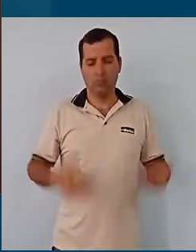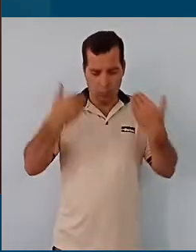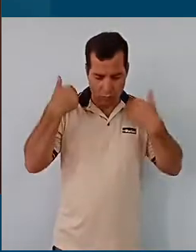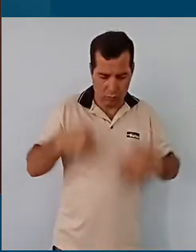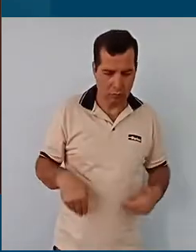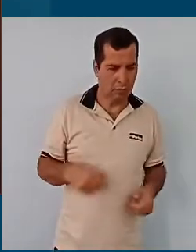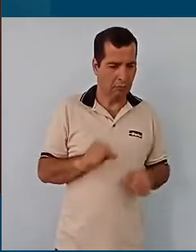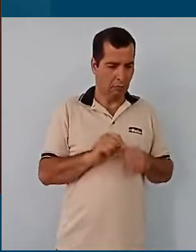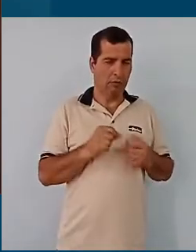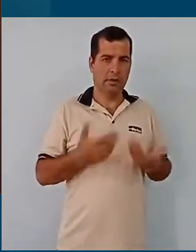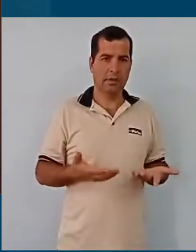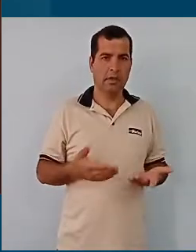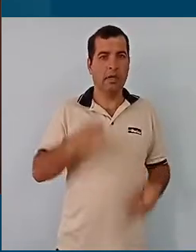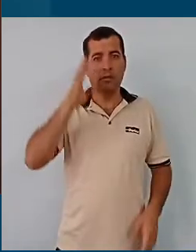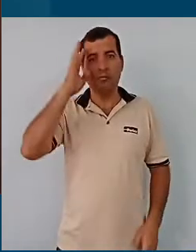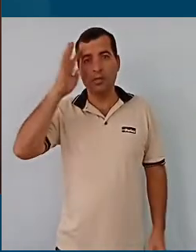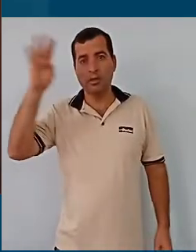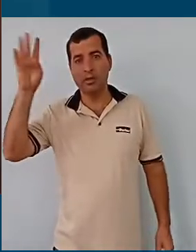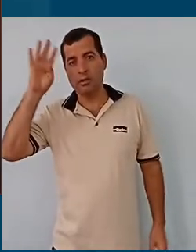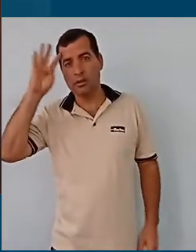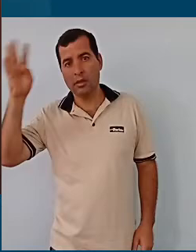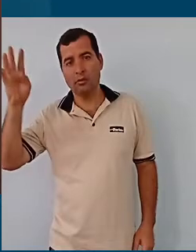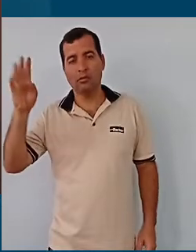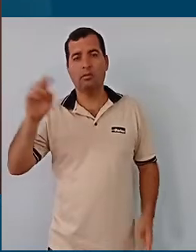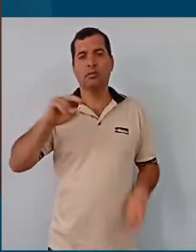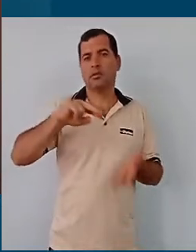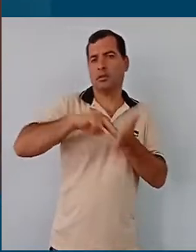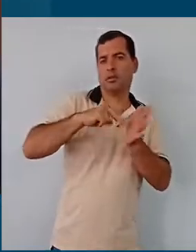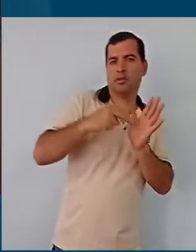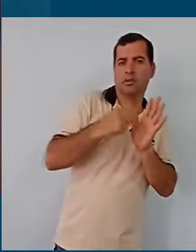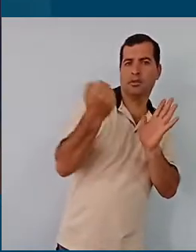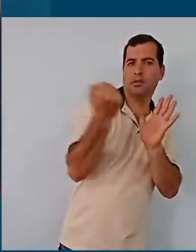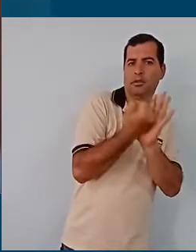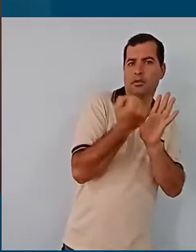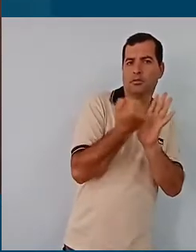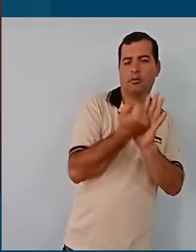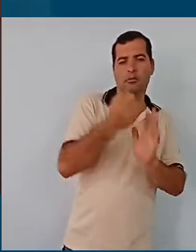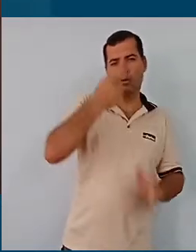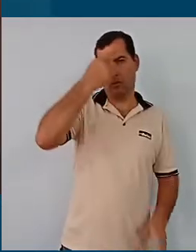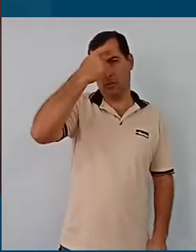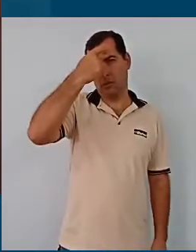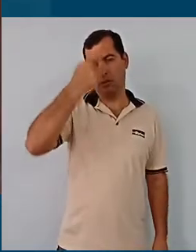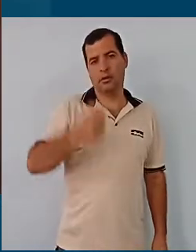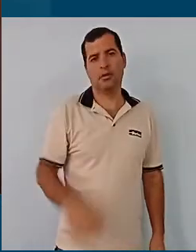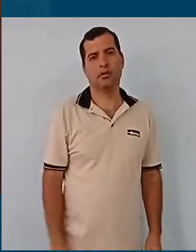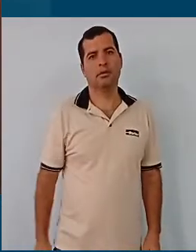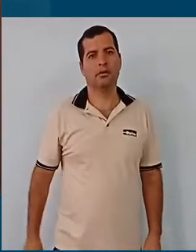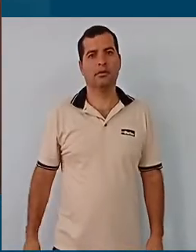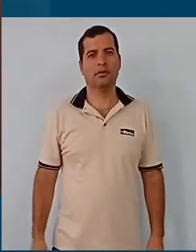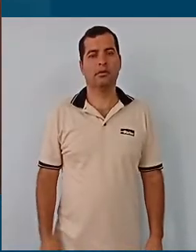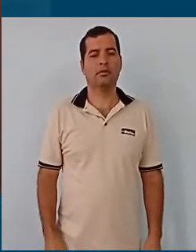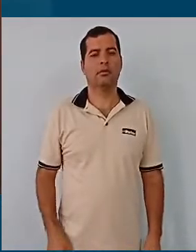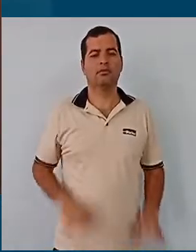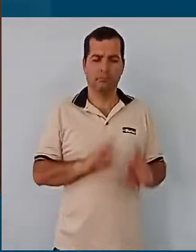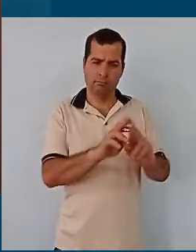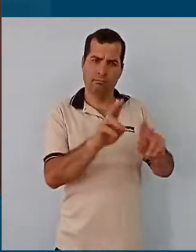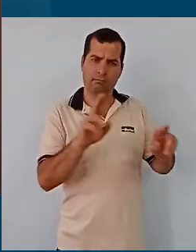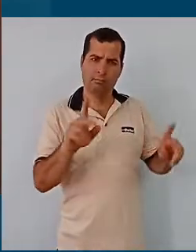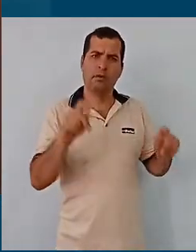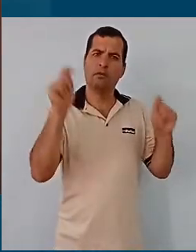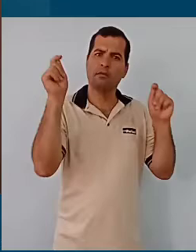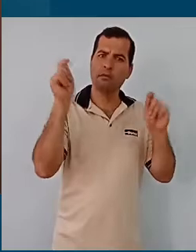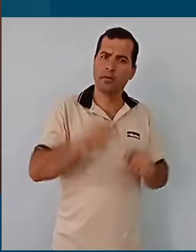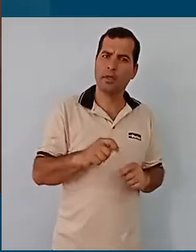conduta, imaginação, função simbólica da consciência, um conjunto de elementos que vai